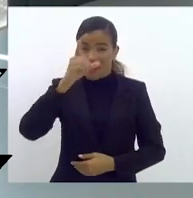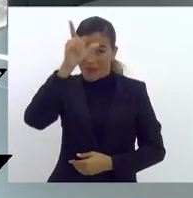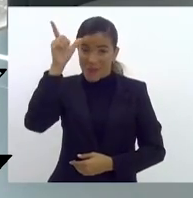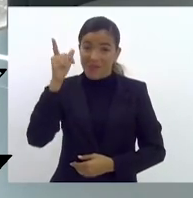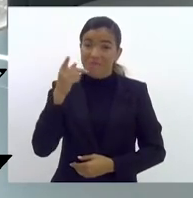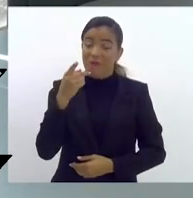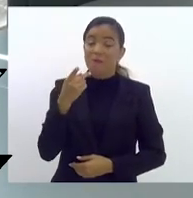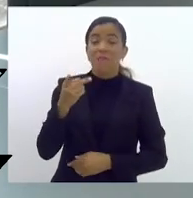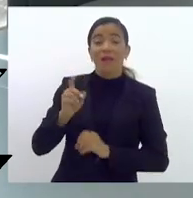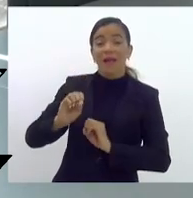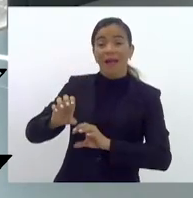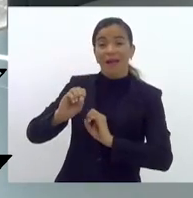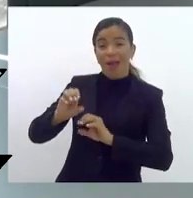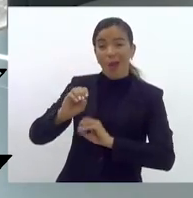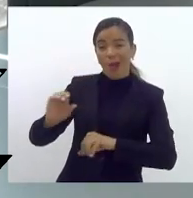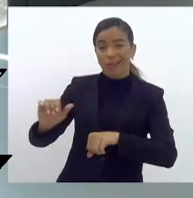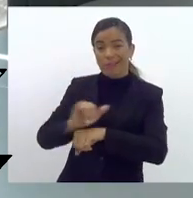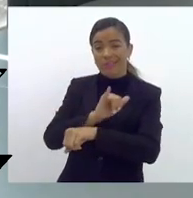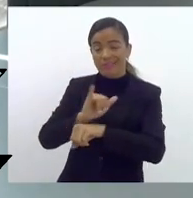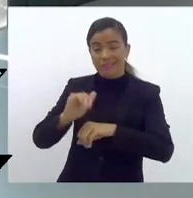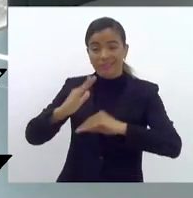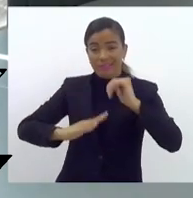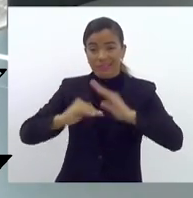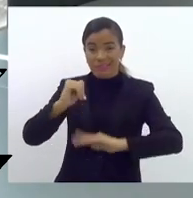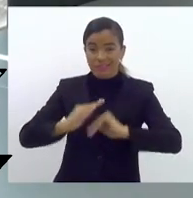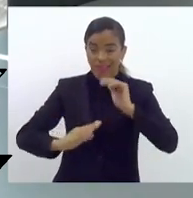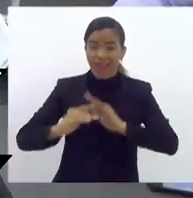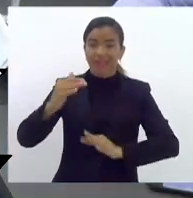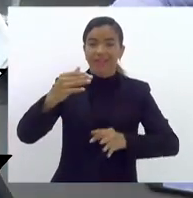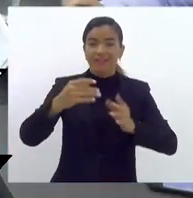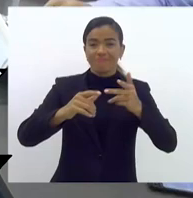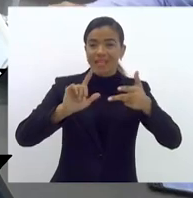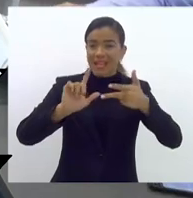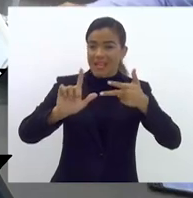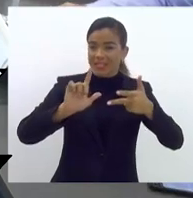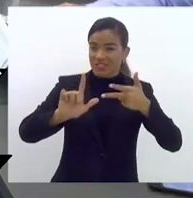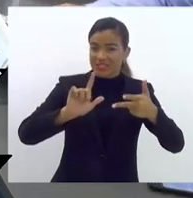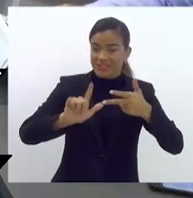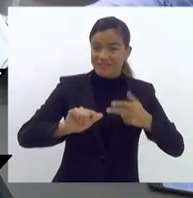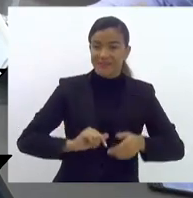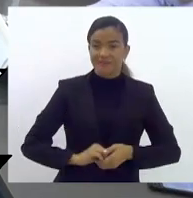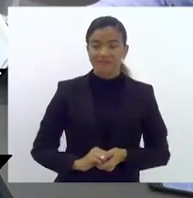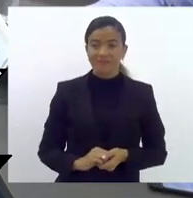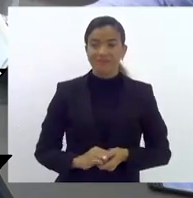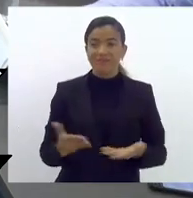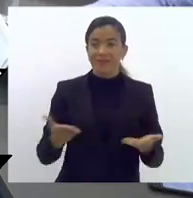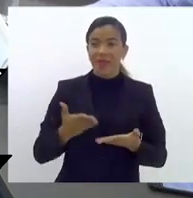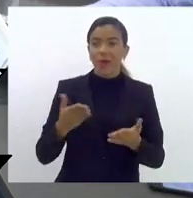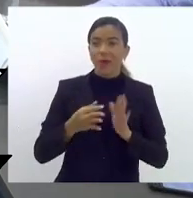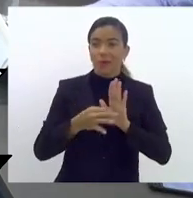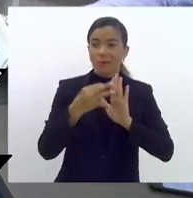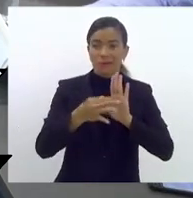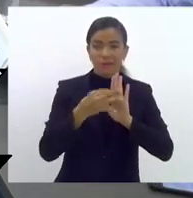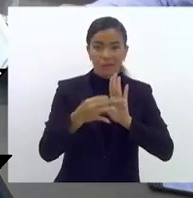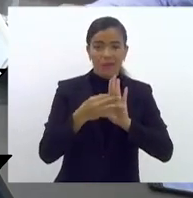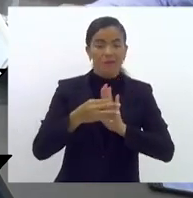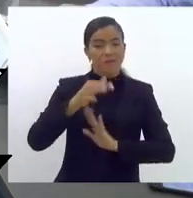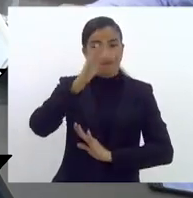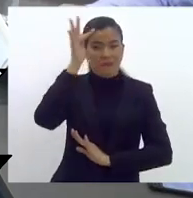aula de técnica Legislativa que foi muito importante na discussão passamos então para parecer deputado federal